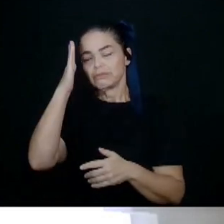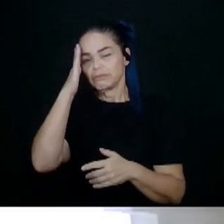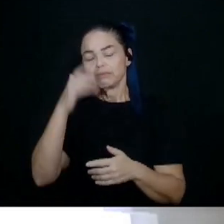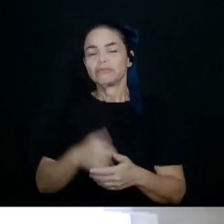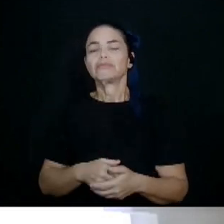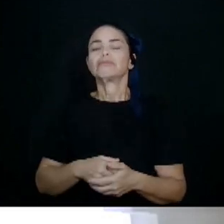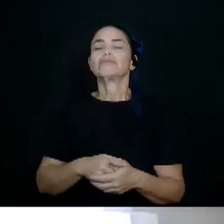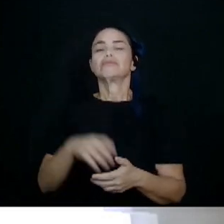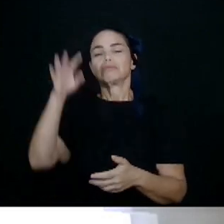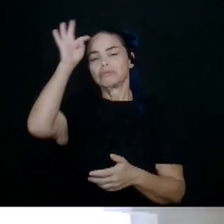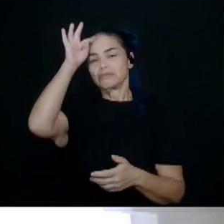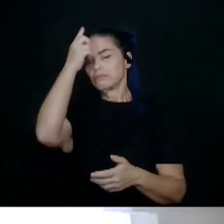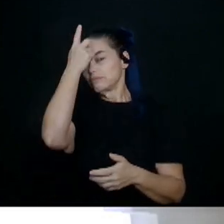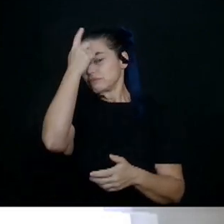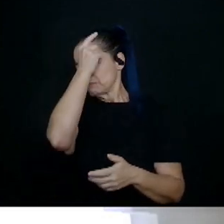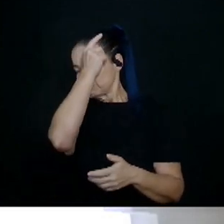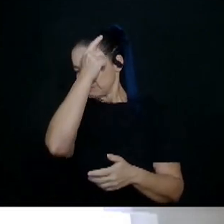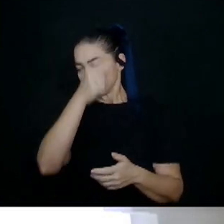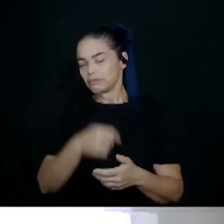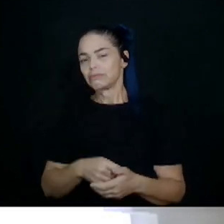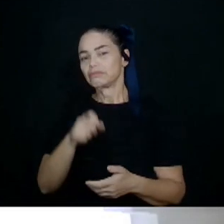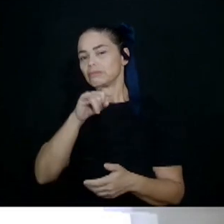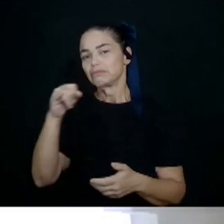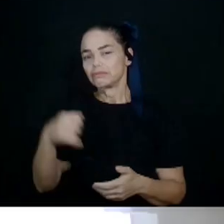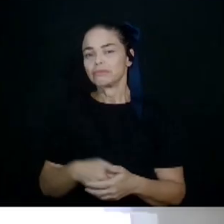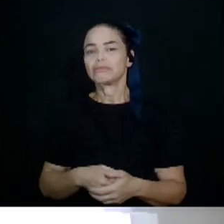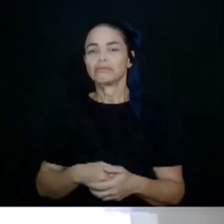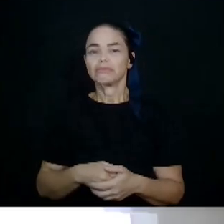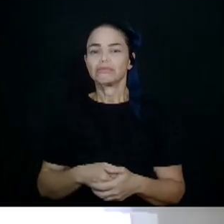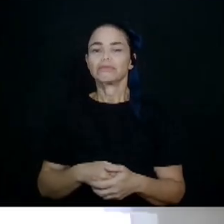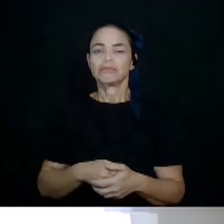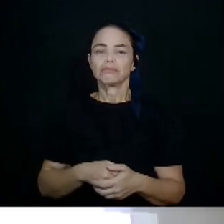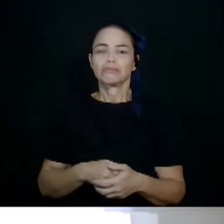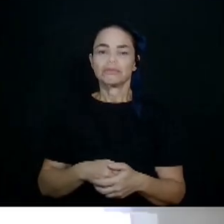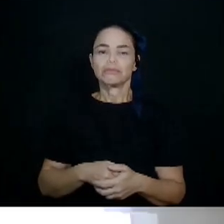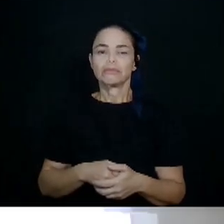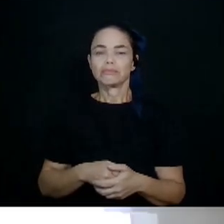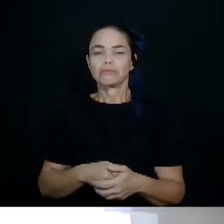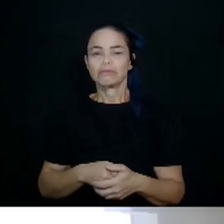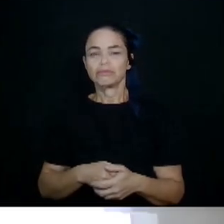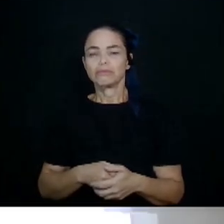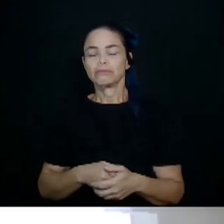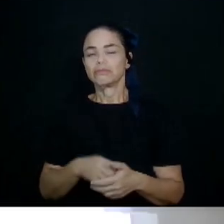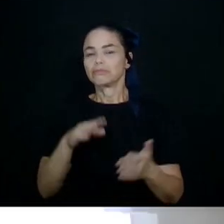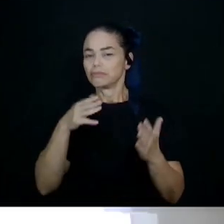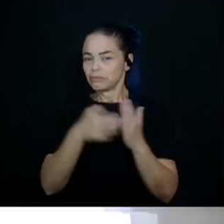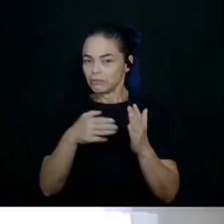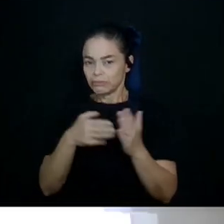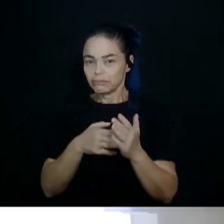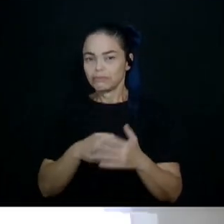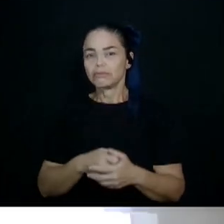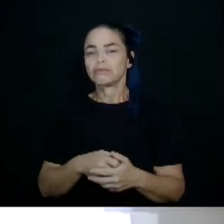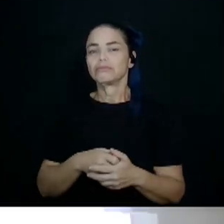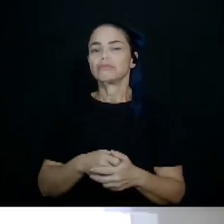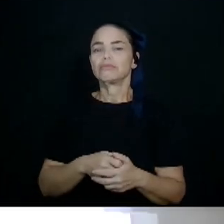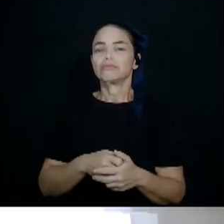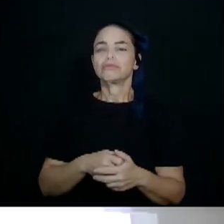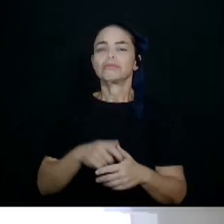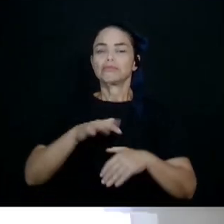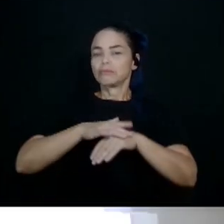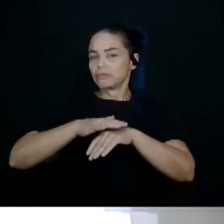TDAH, né, se aquilo é o caos, é ali a bagunça do TDAH, ou é o